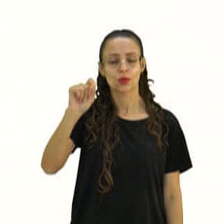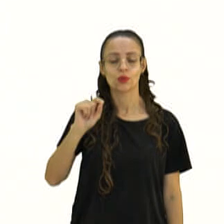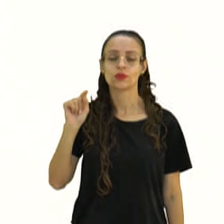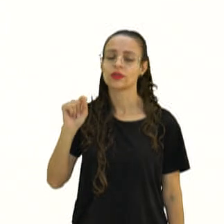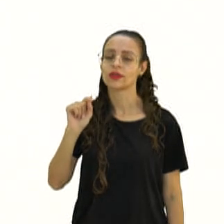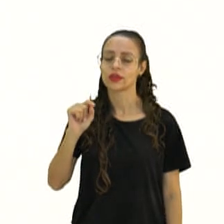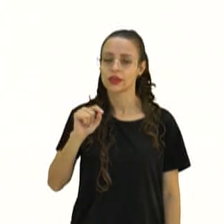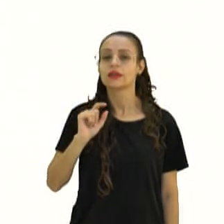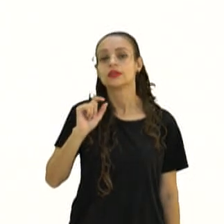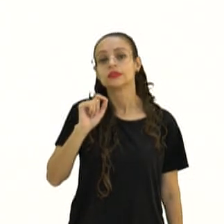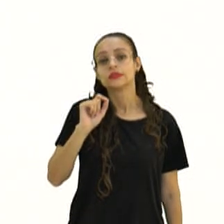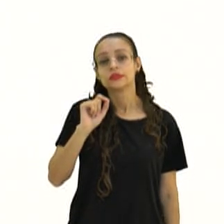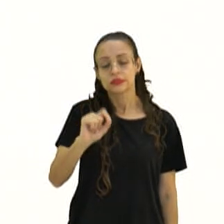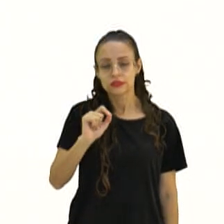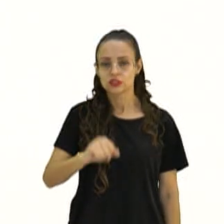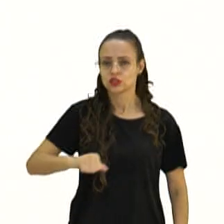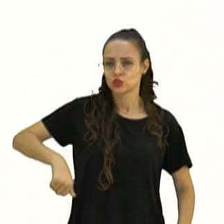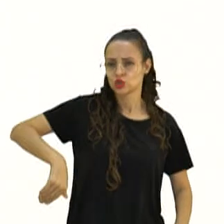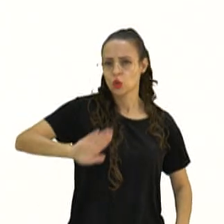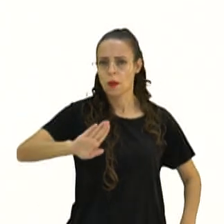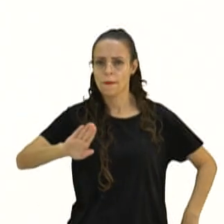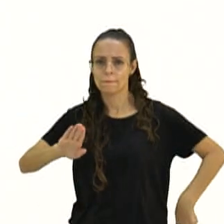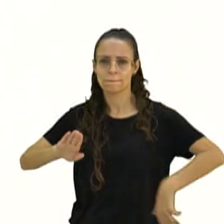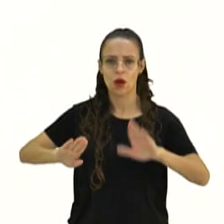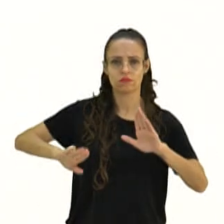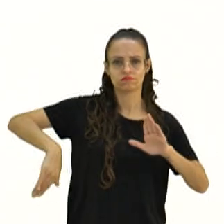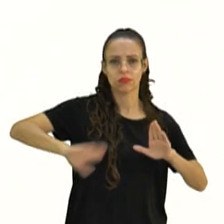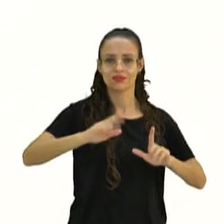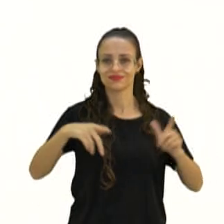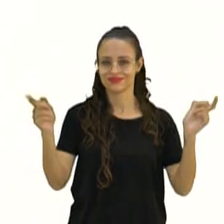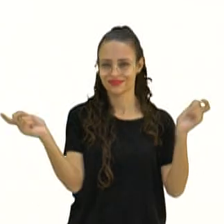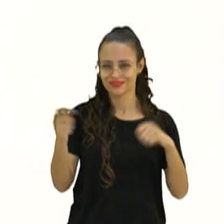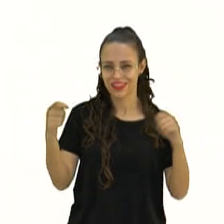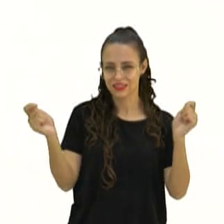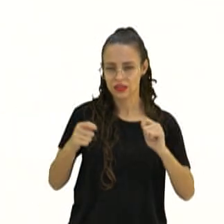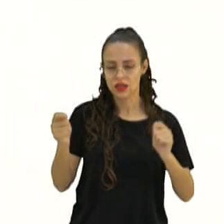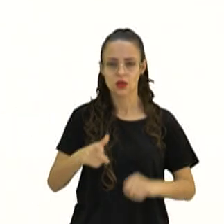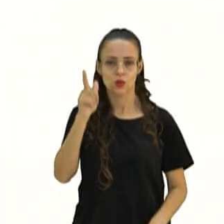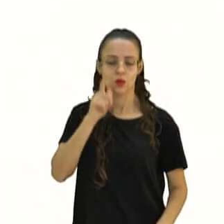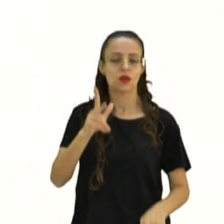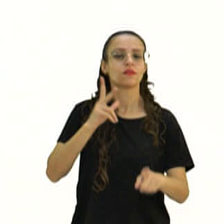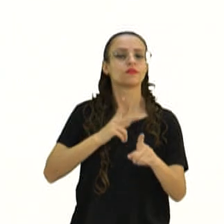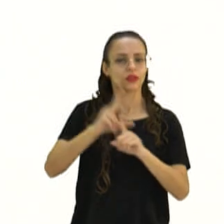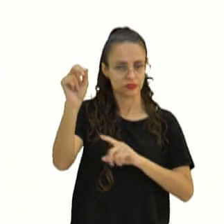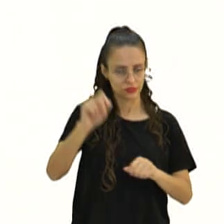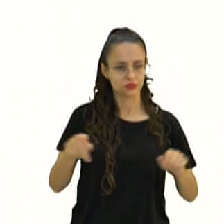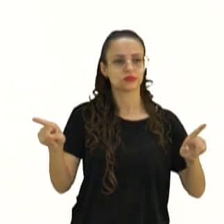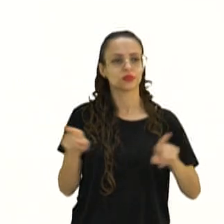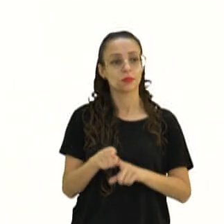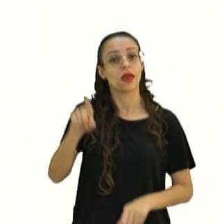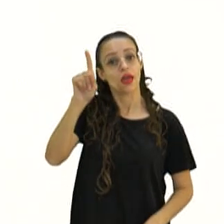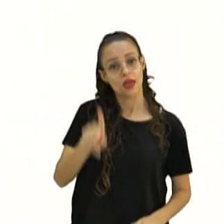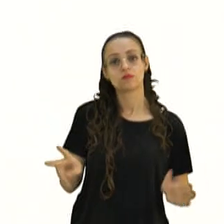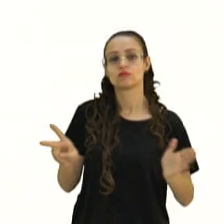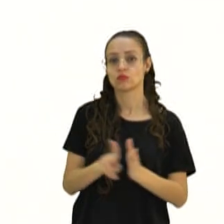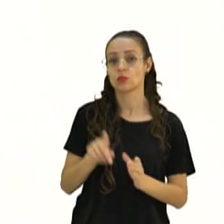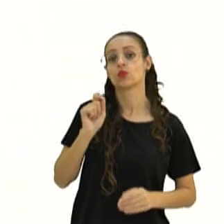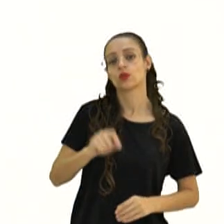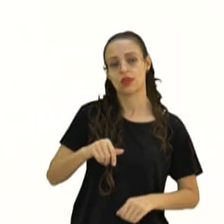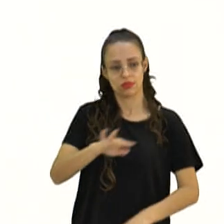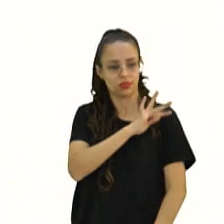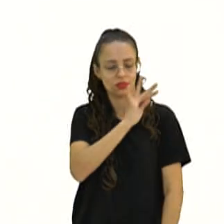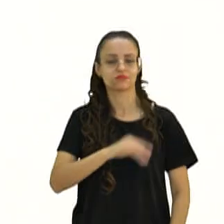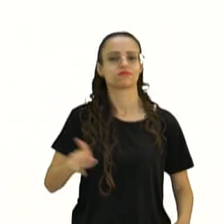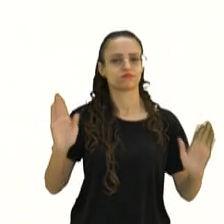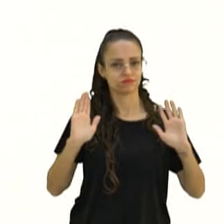vezes que eu preciso dar esses chutes também na luta ali, né, para tentar vencer ela, também diz respeito a algumas técnicas